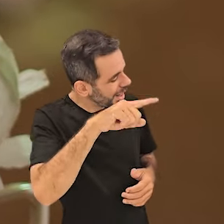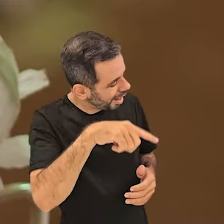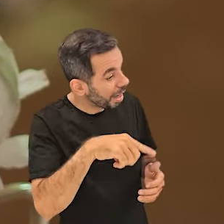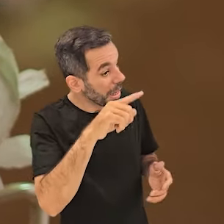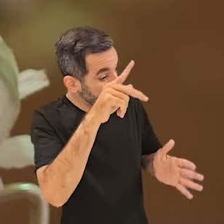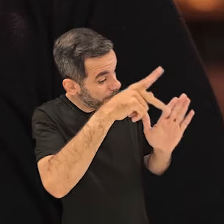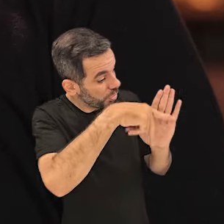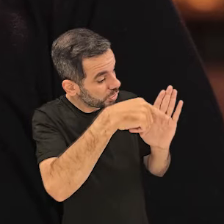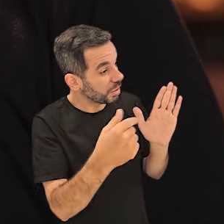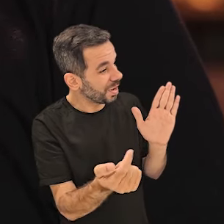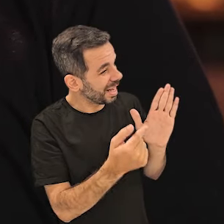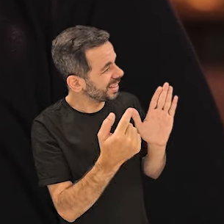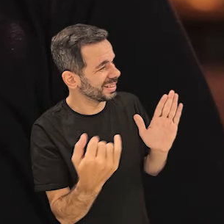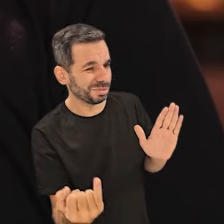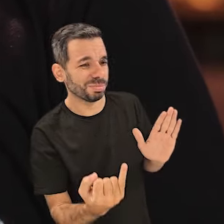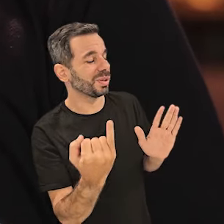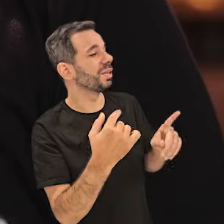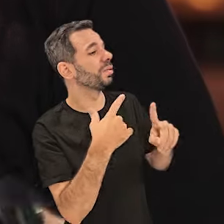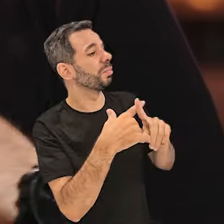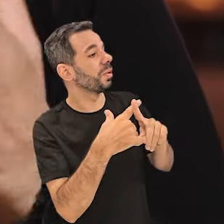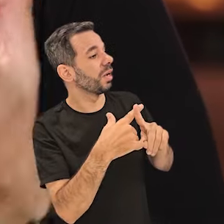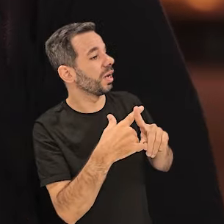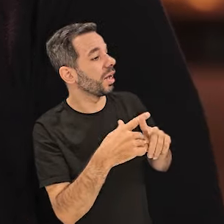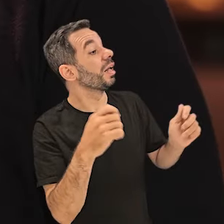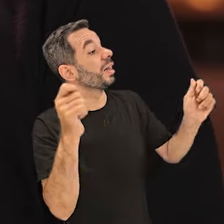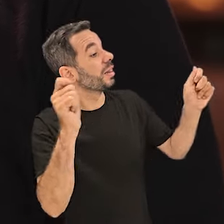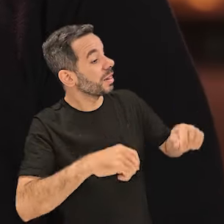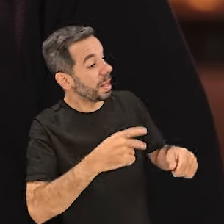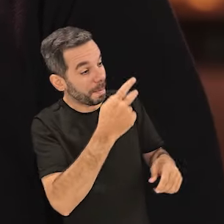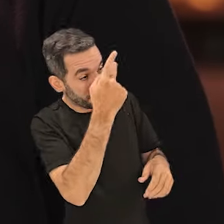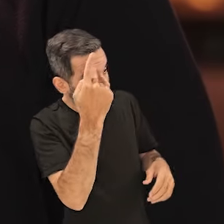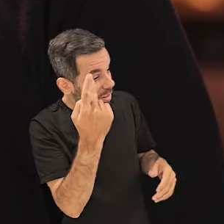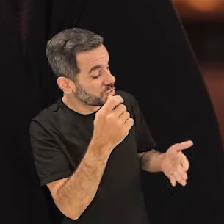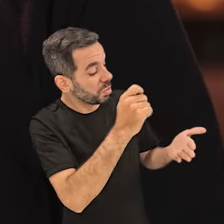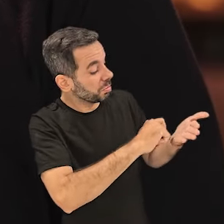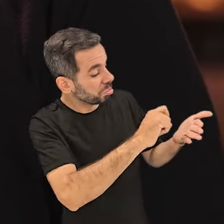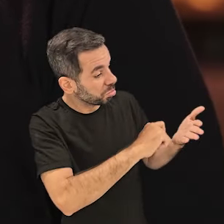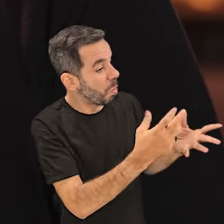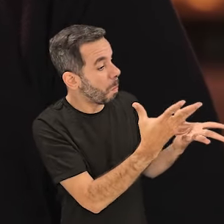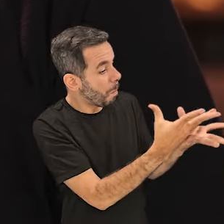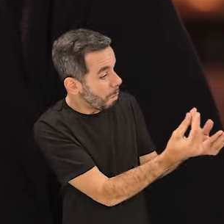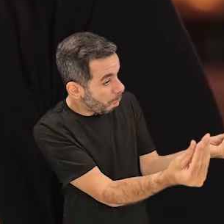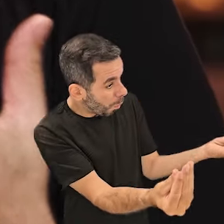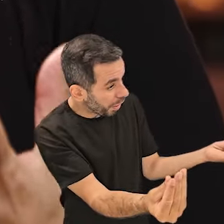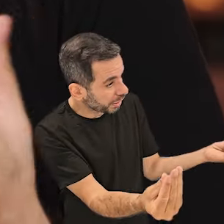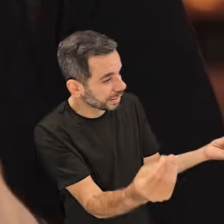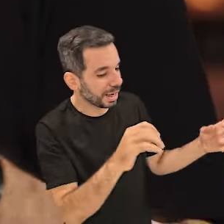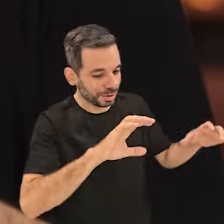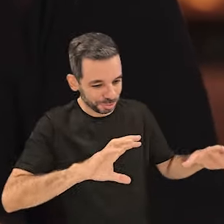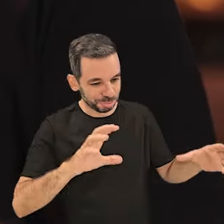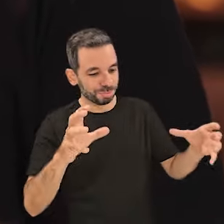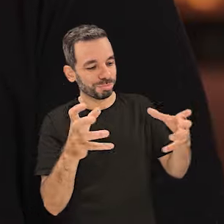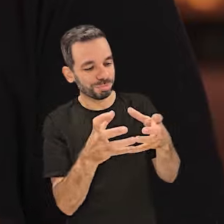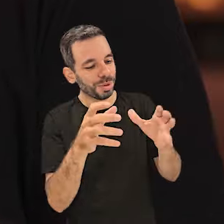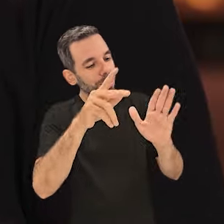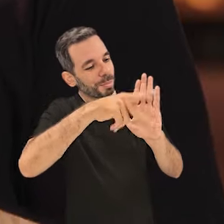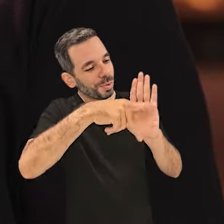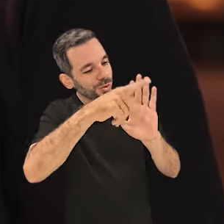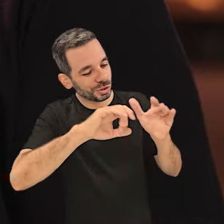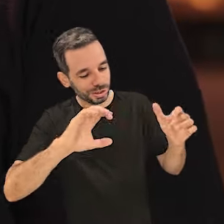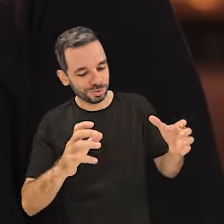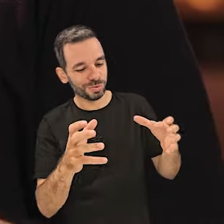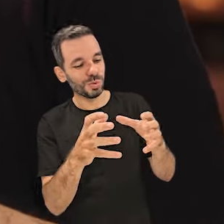né? É um projeto que permite que várias pessoas se adequem e entrem num projeto